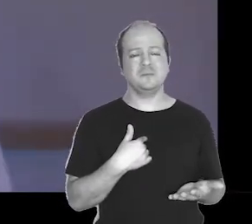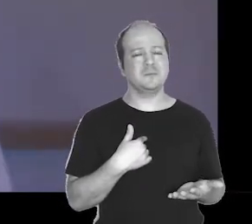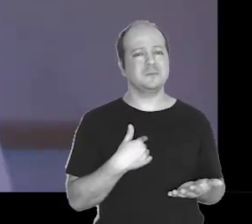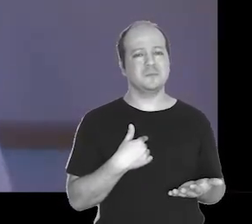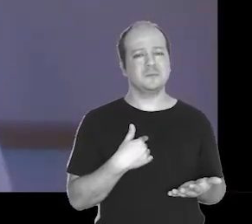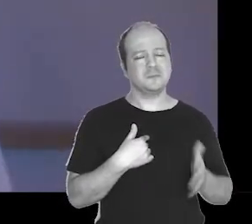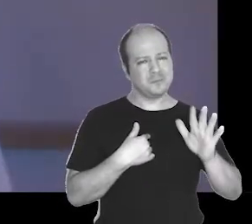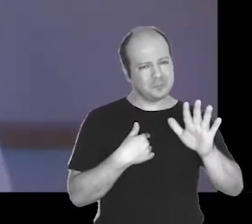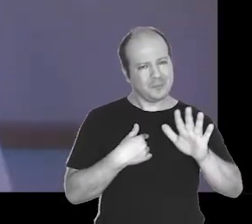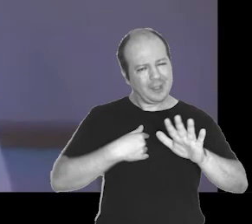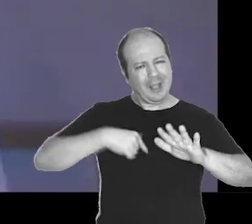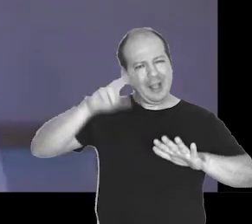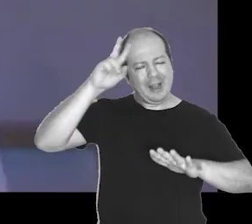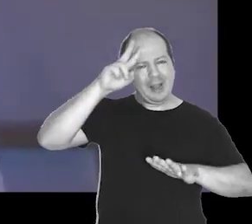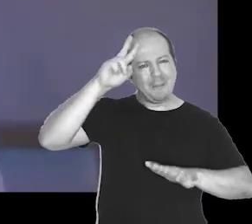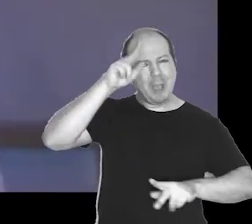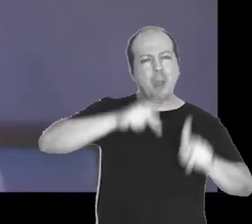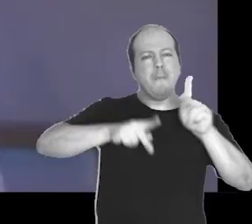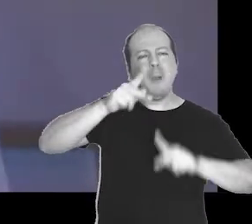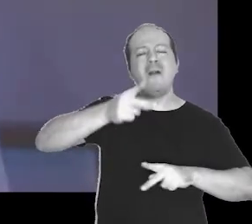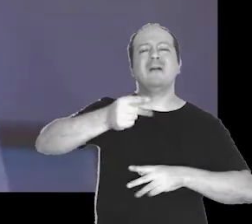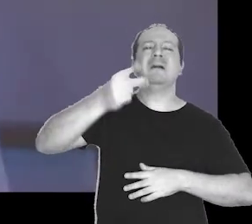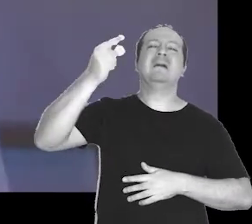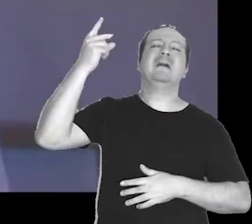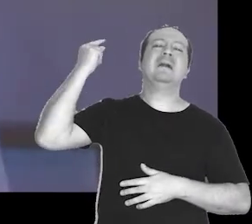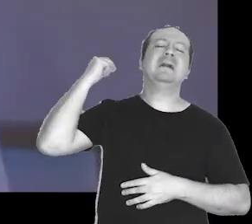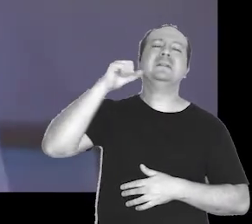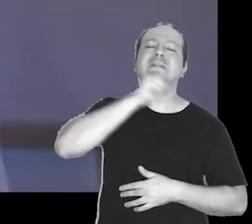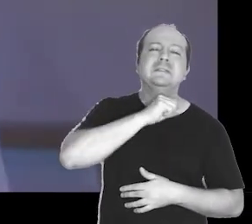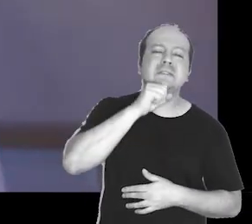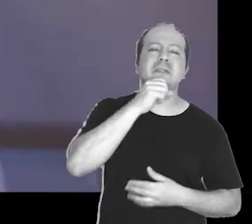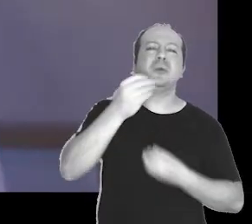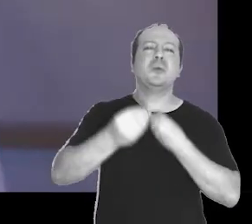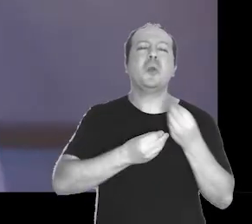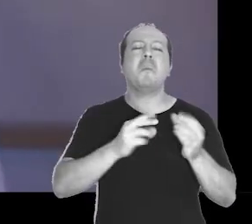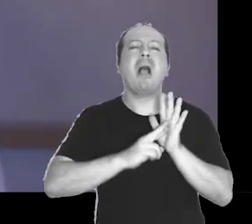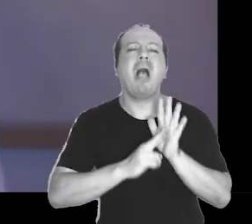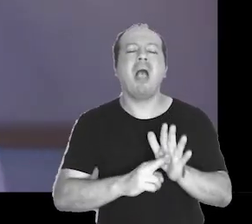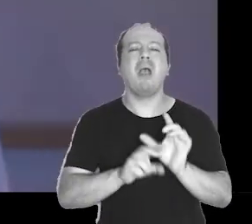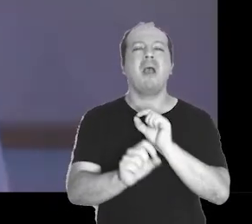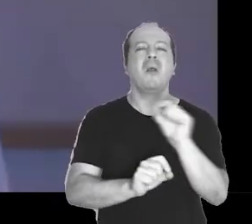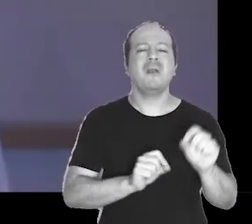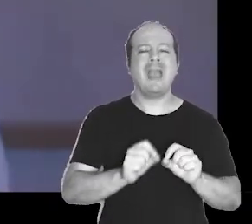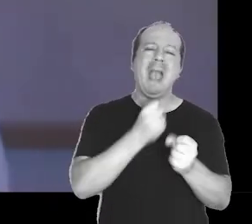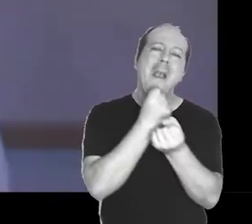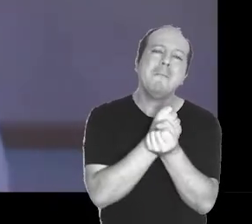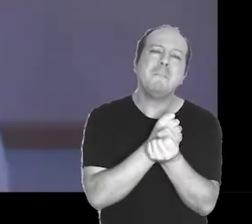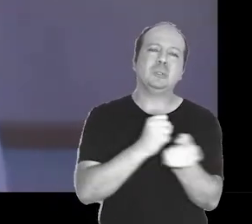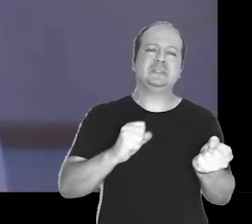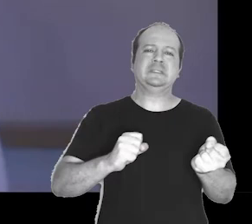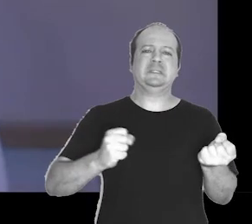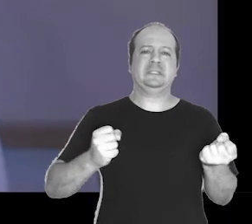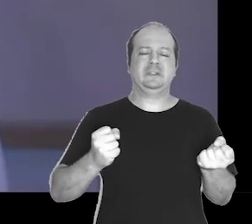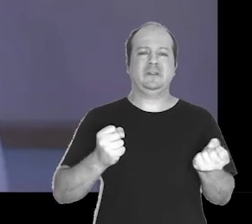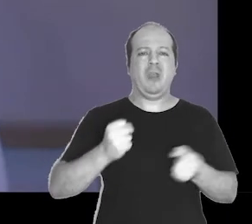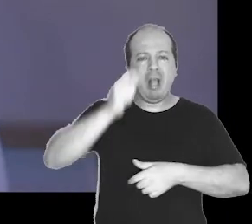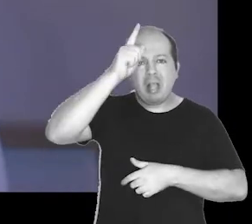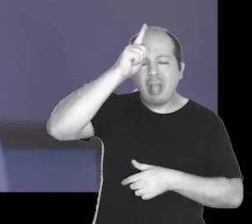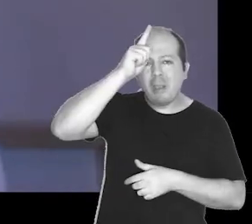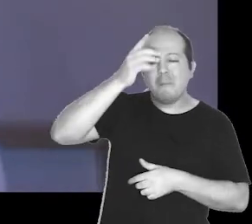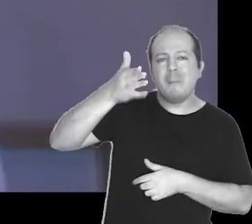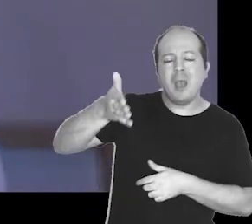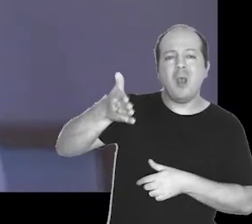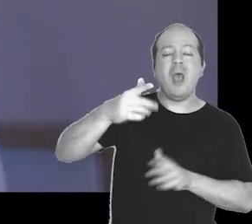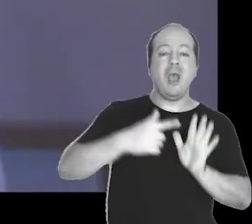Quando nos lembramos que os povos antigos representavam o falo como possuindo asas, é impossível não lembrar também que, em alemão,